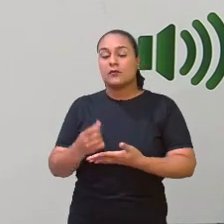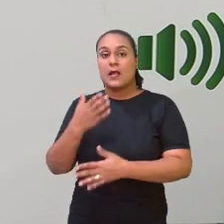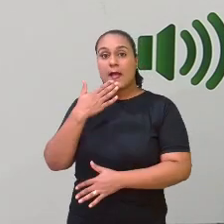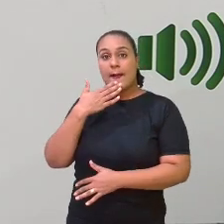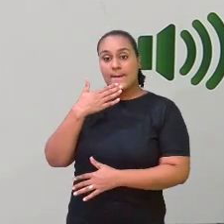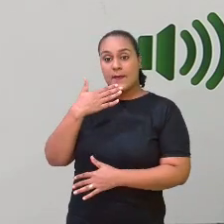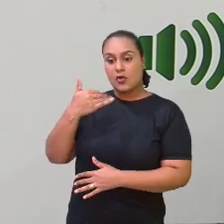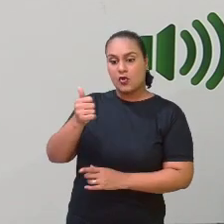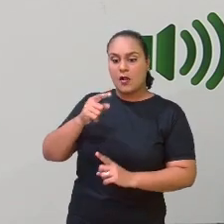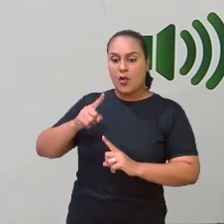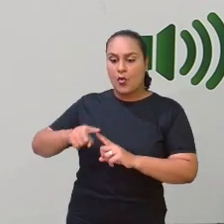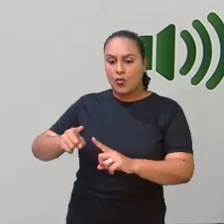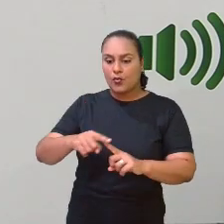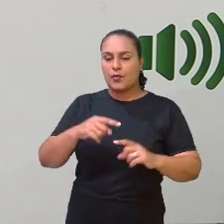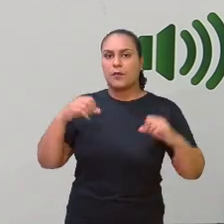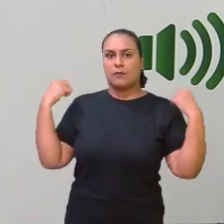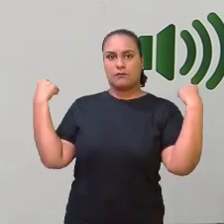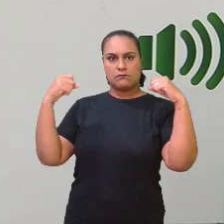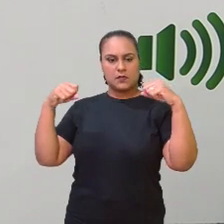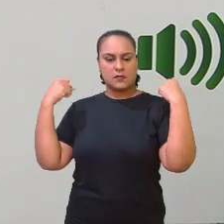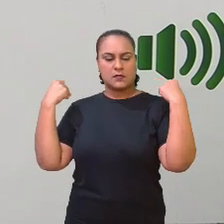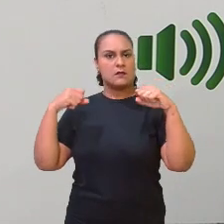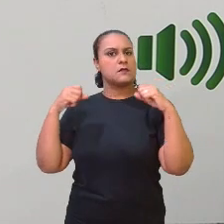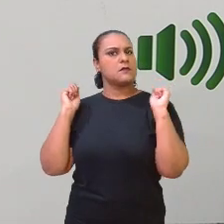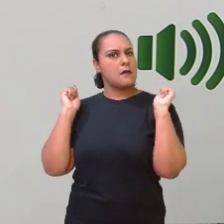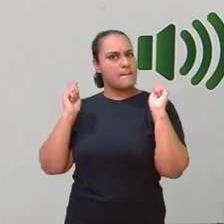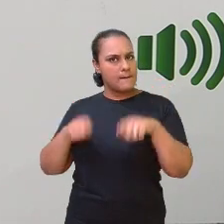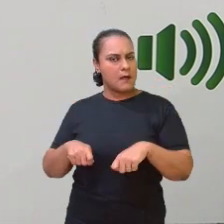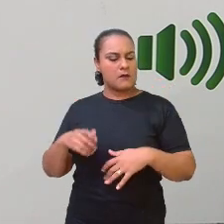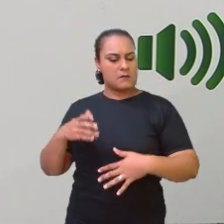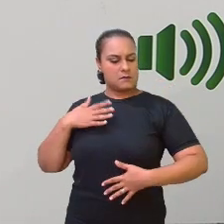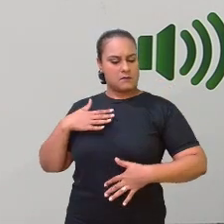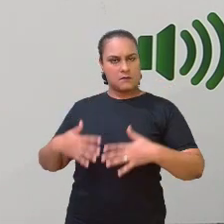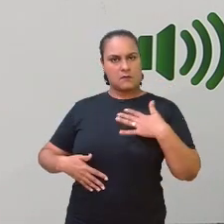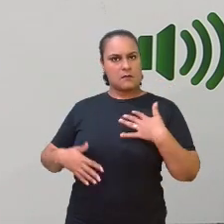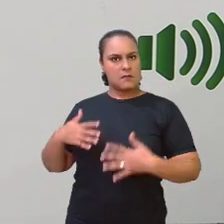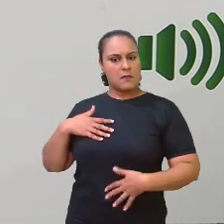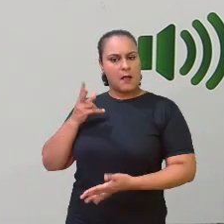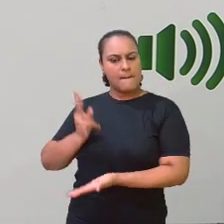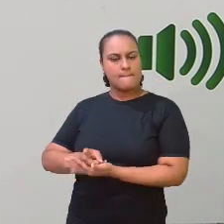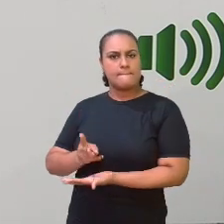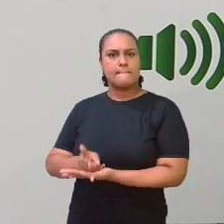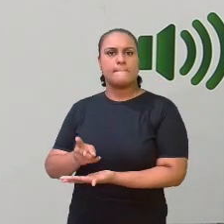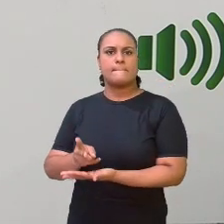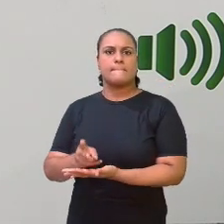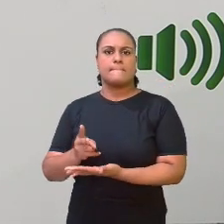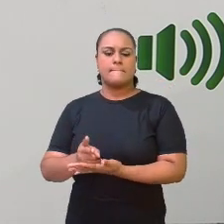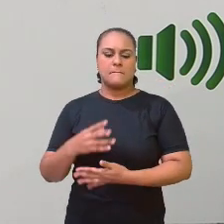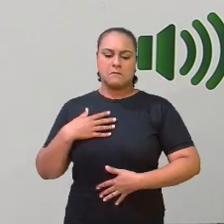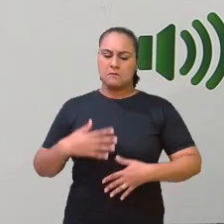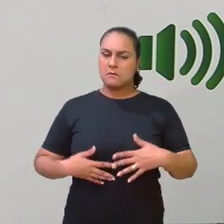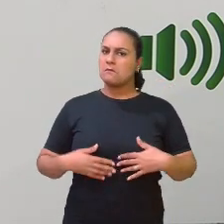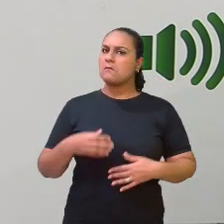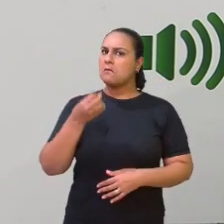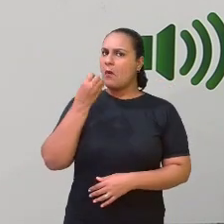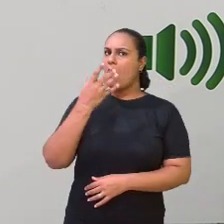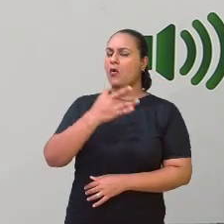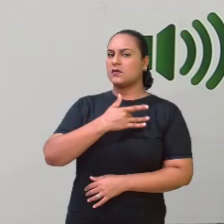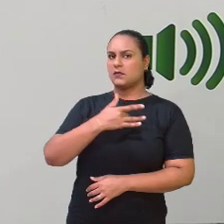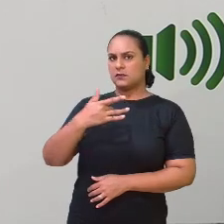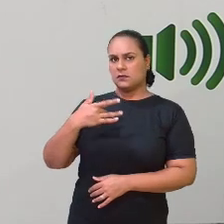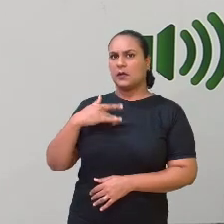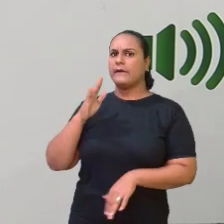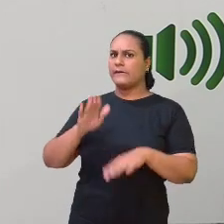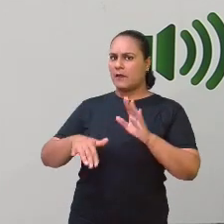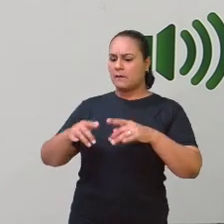que tipo de exercícios você pode fazer ali para manter o seu corpo em forma, né? Então, depende muito da